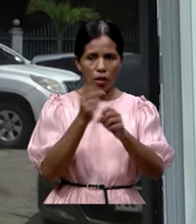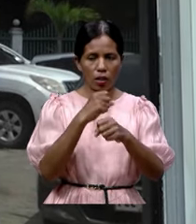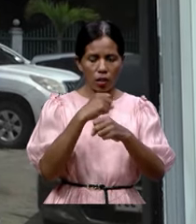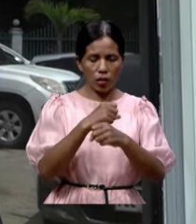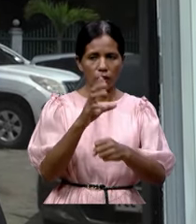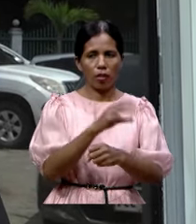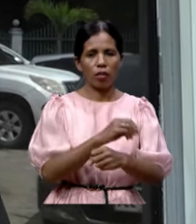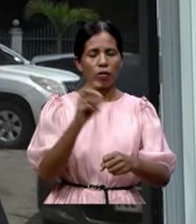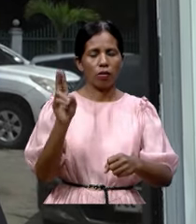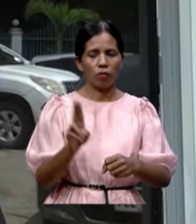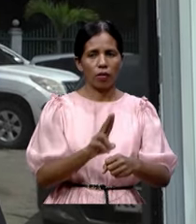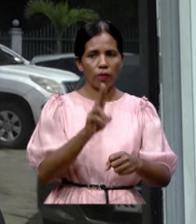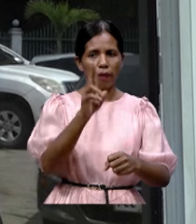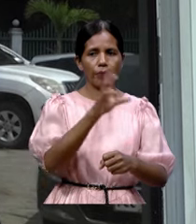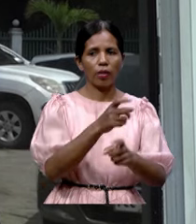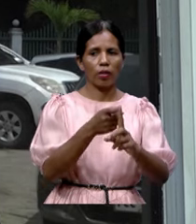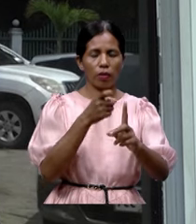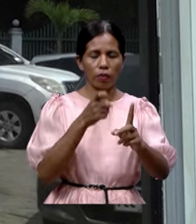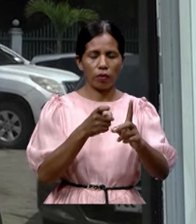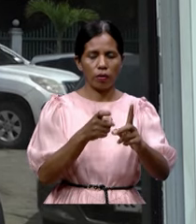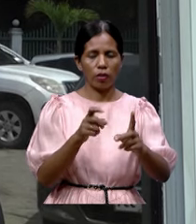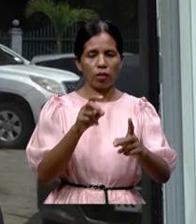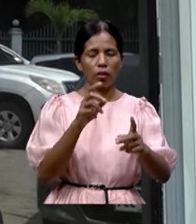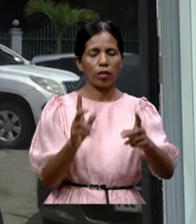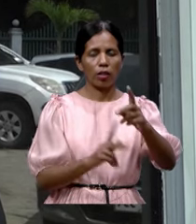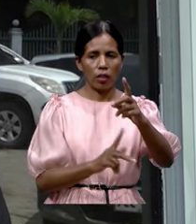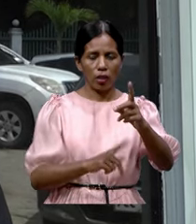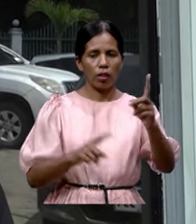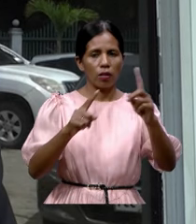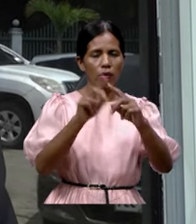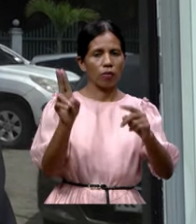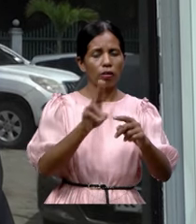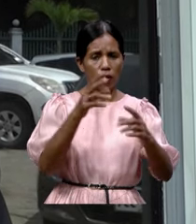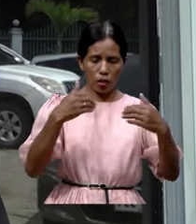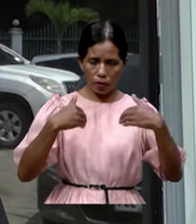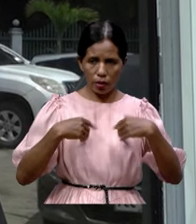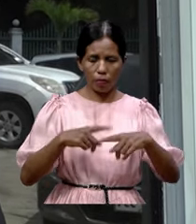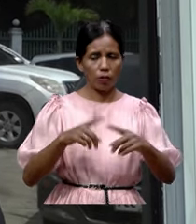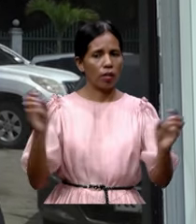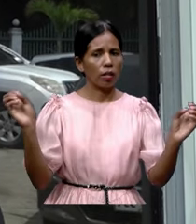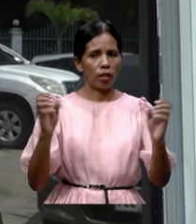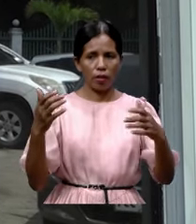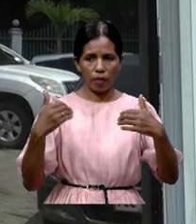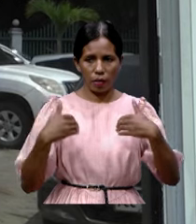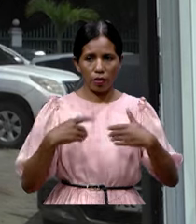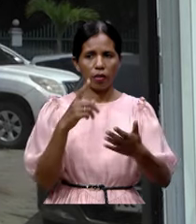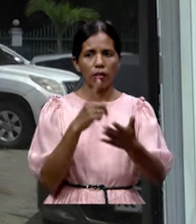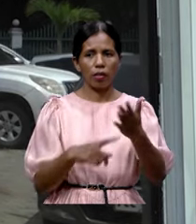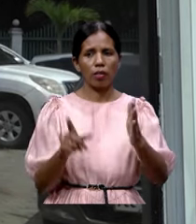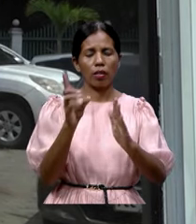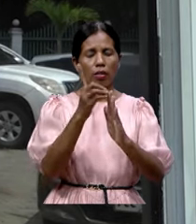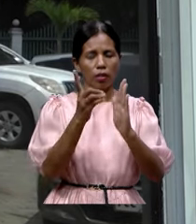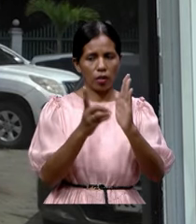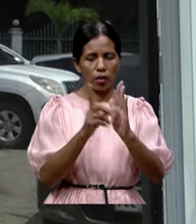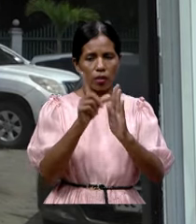ensino básico, né, né, de russo base até o nível superior, né, já tem, né? Então, só que a tua lei já saída. Decreto-lei.